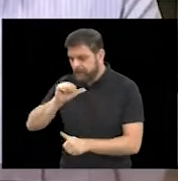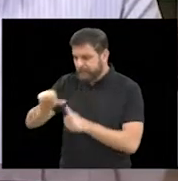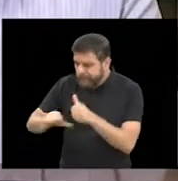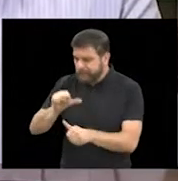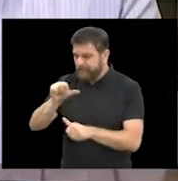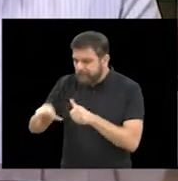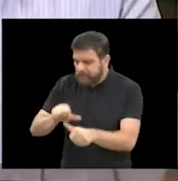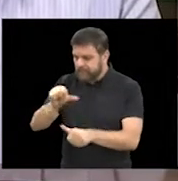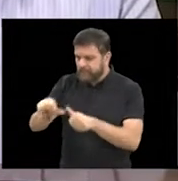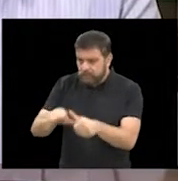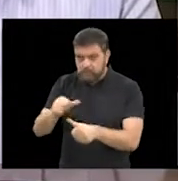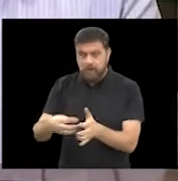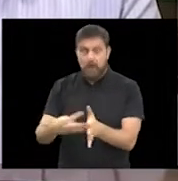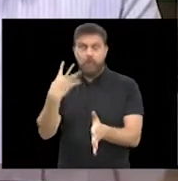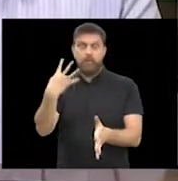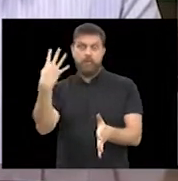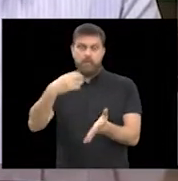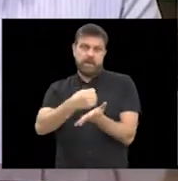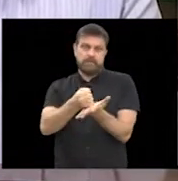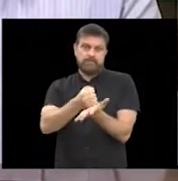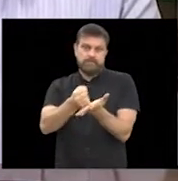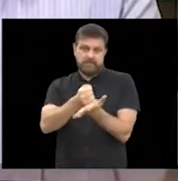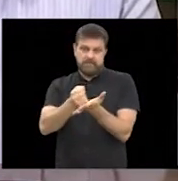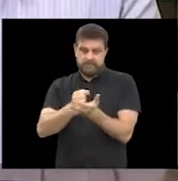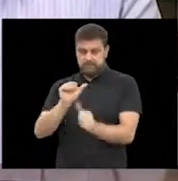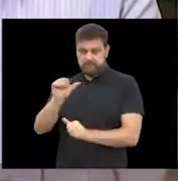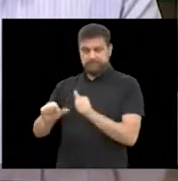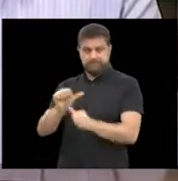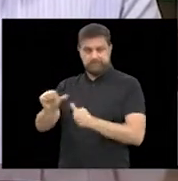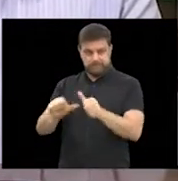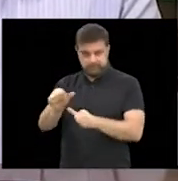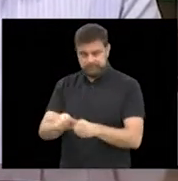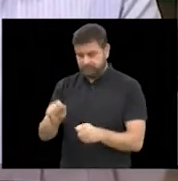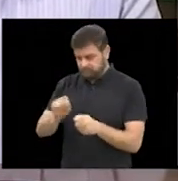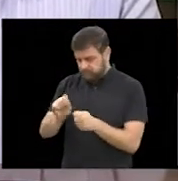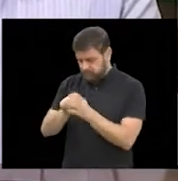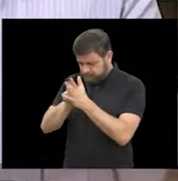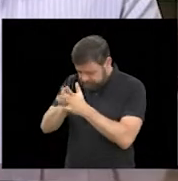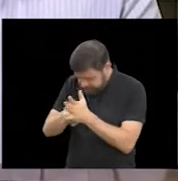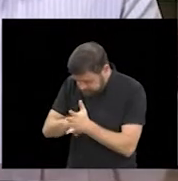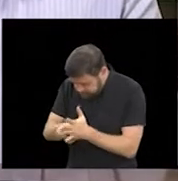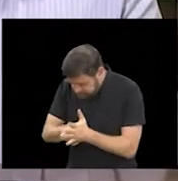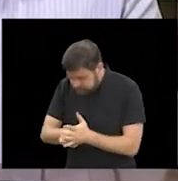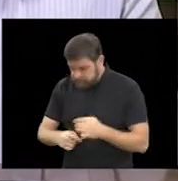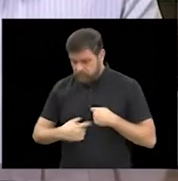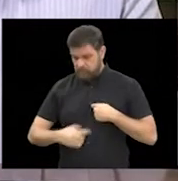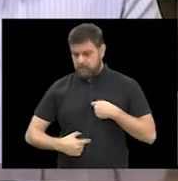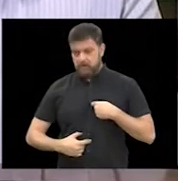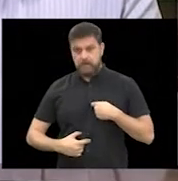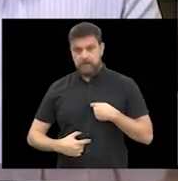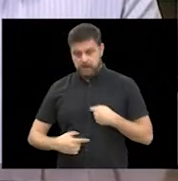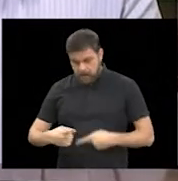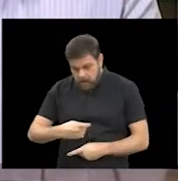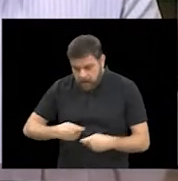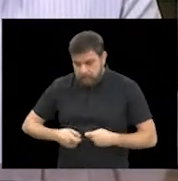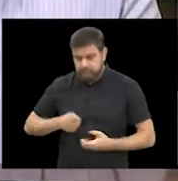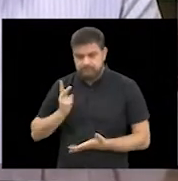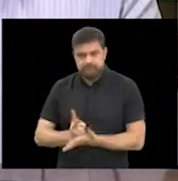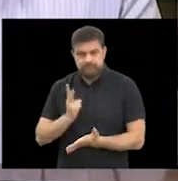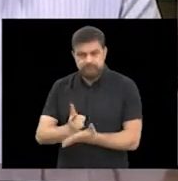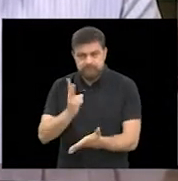que trocar por 4 vezes o tratamento, e fazendo com que até remédio